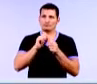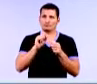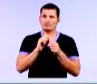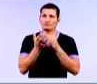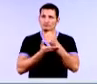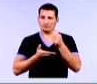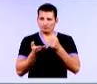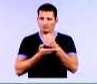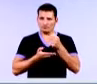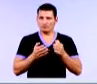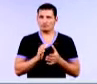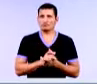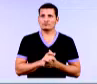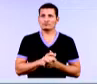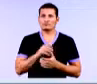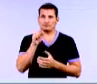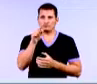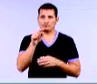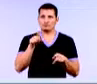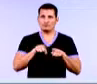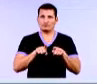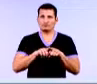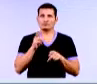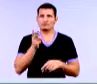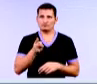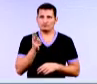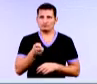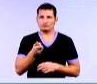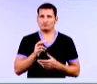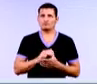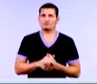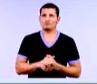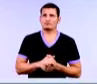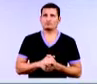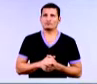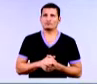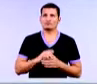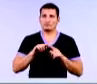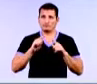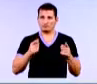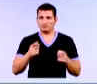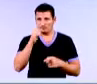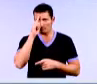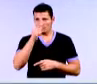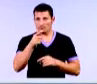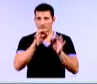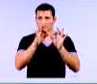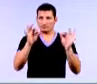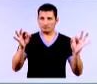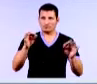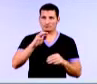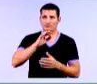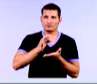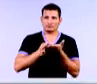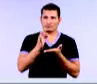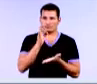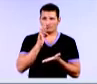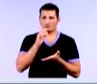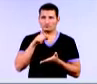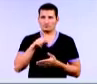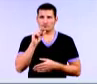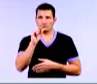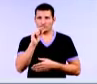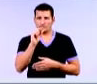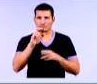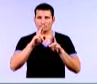dados, beleza? Aqui nós vamos fazer a mesma coisa. Só que os comandos do Java são um